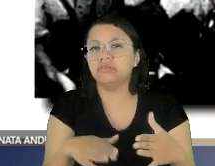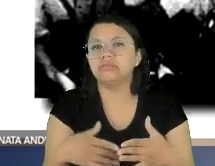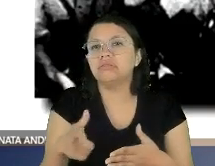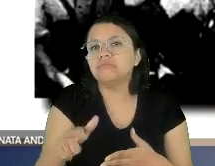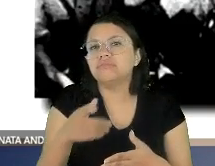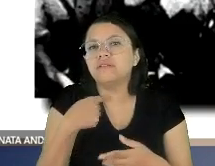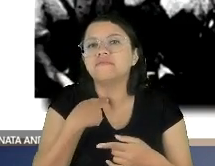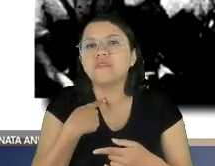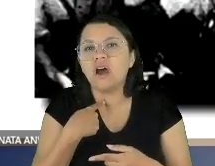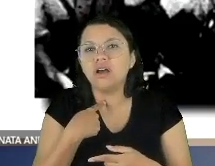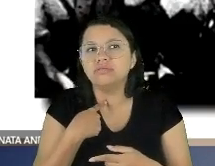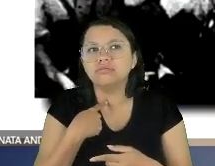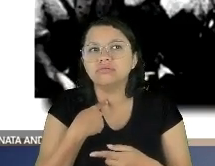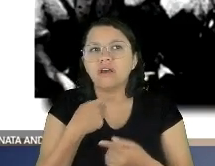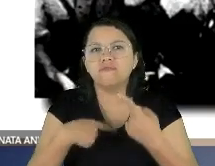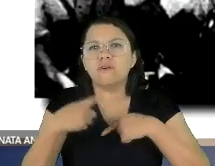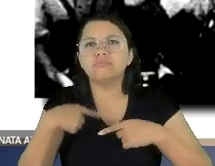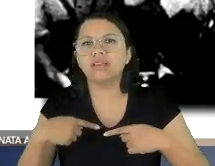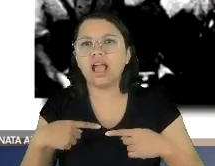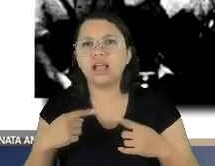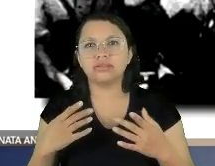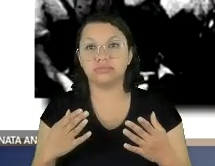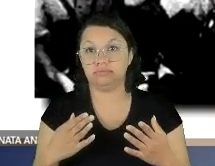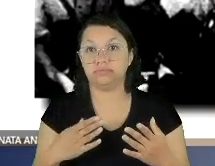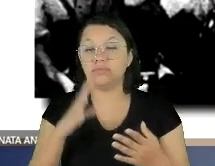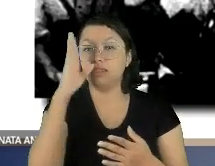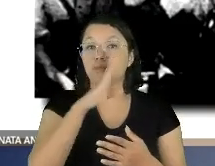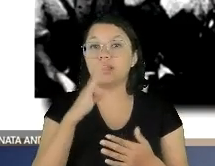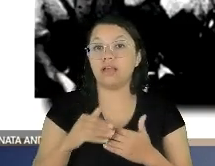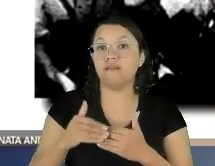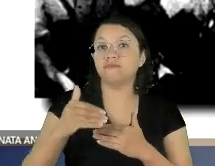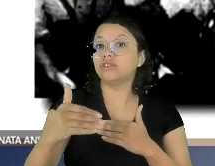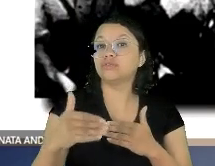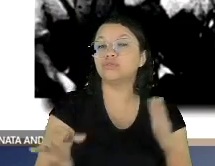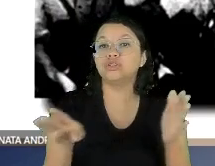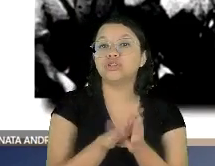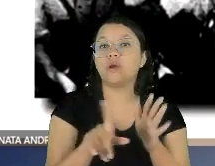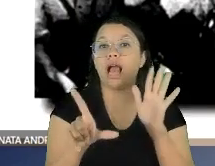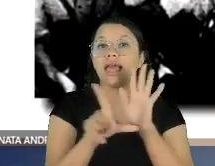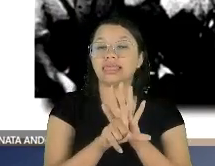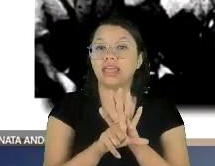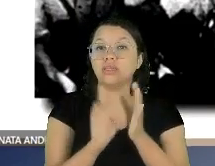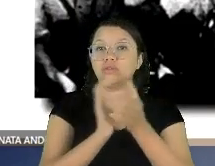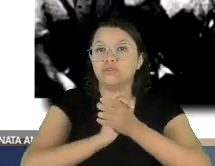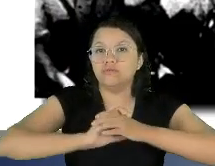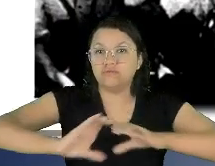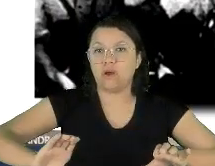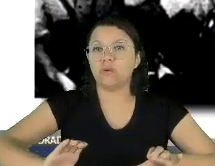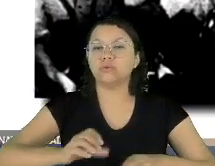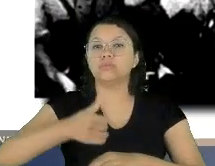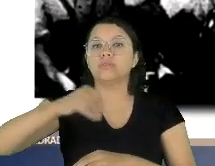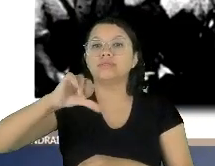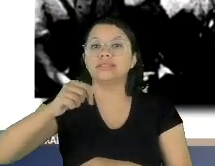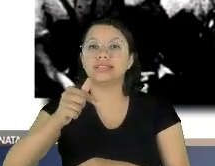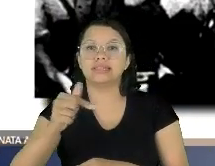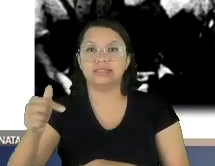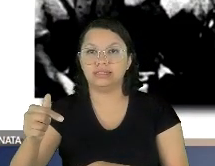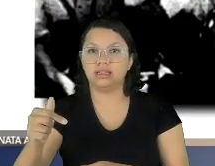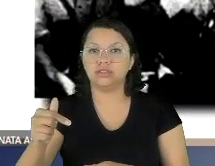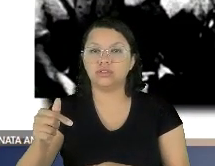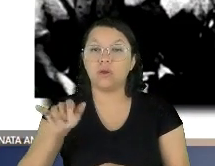né? O Brasil avançou e veio a lei do divórcio em